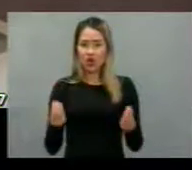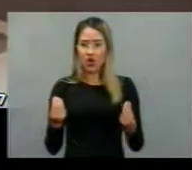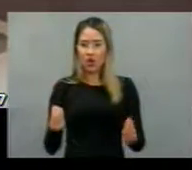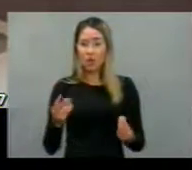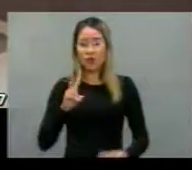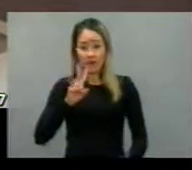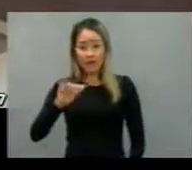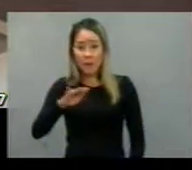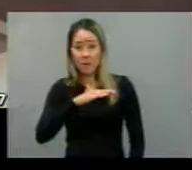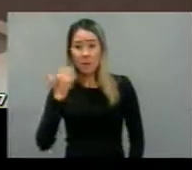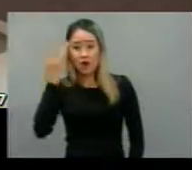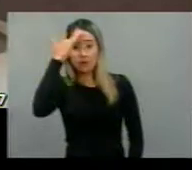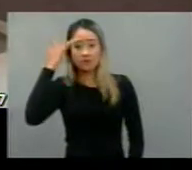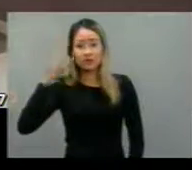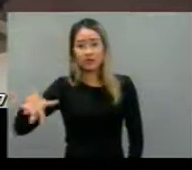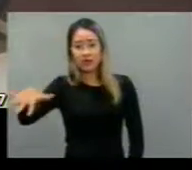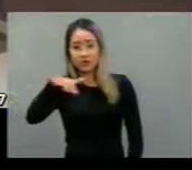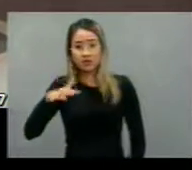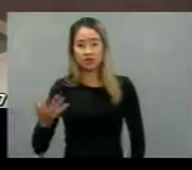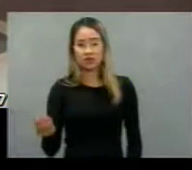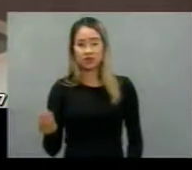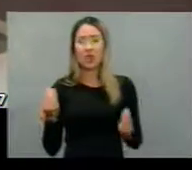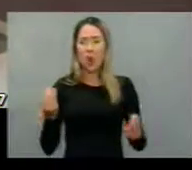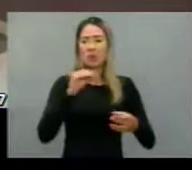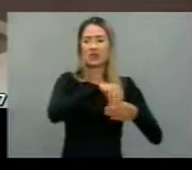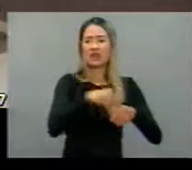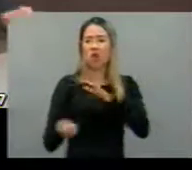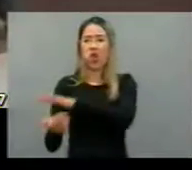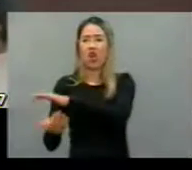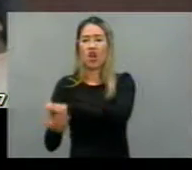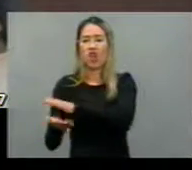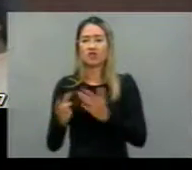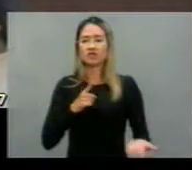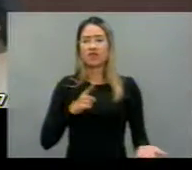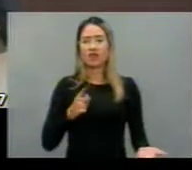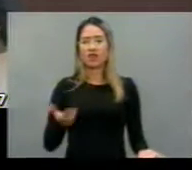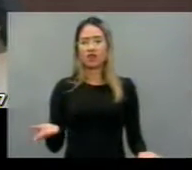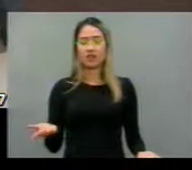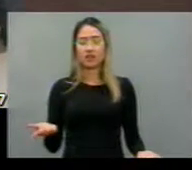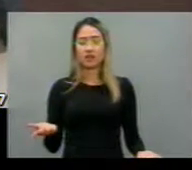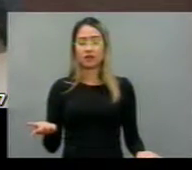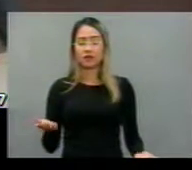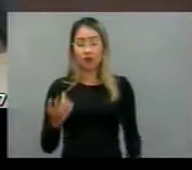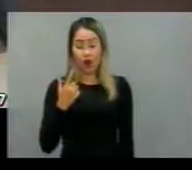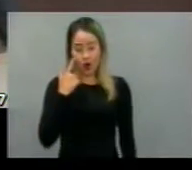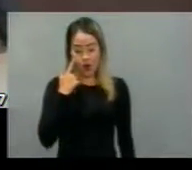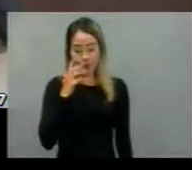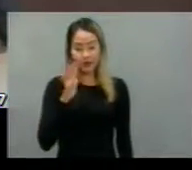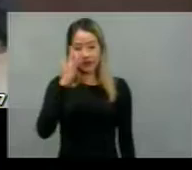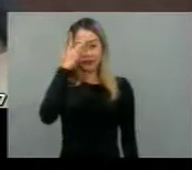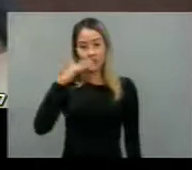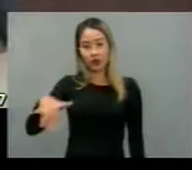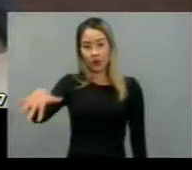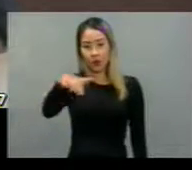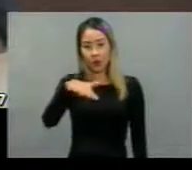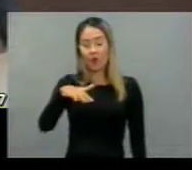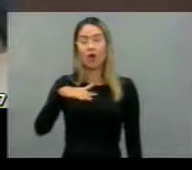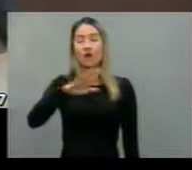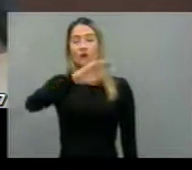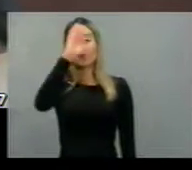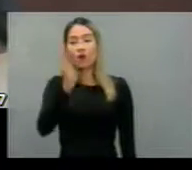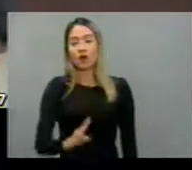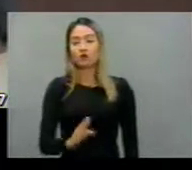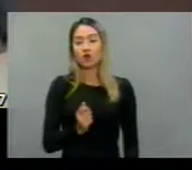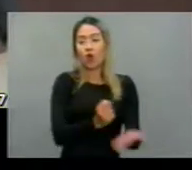mortífera e corrupta. Mortífera e corrupta. Mortífera porque coloca na mesa do brasileiro um alimento